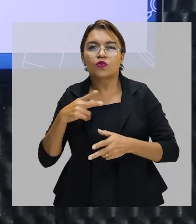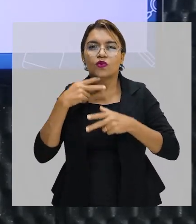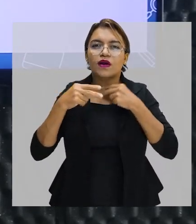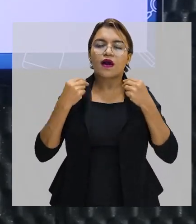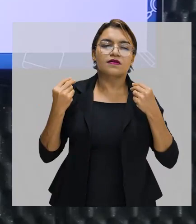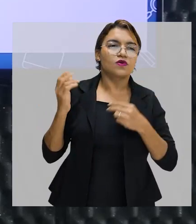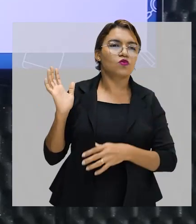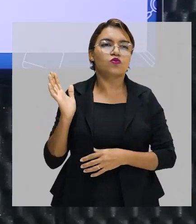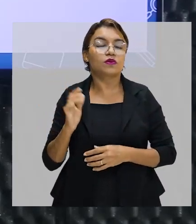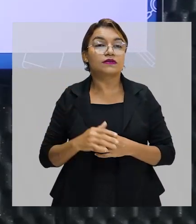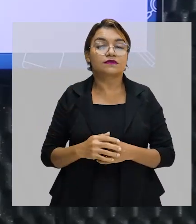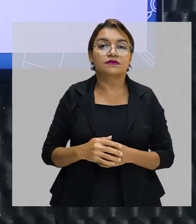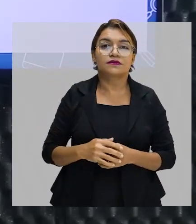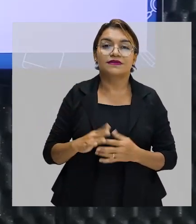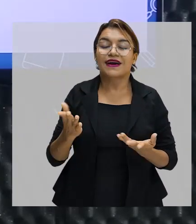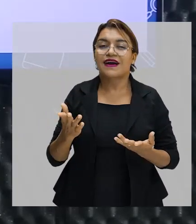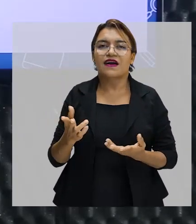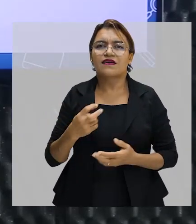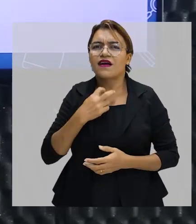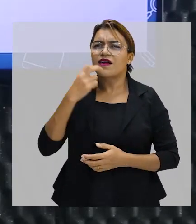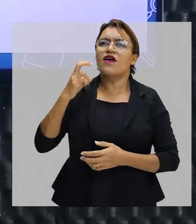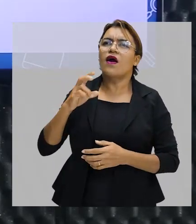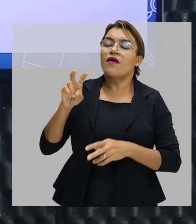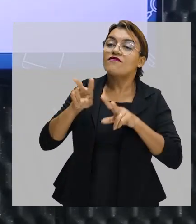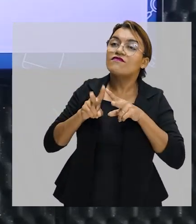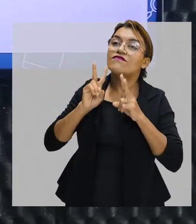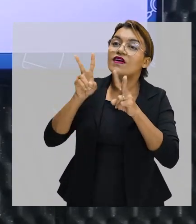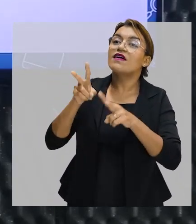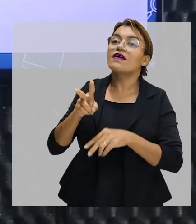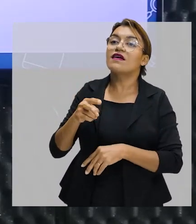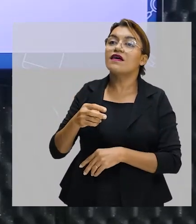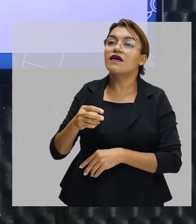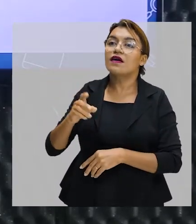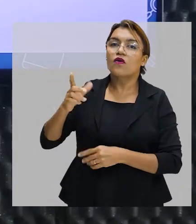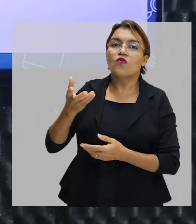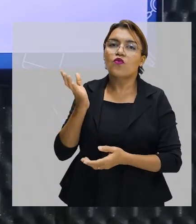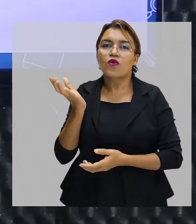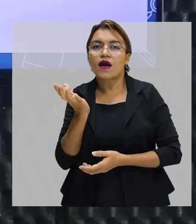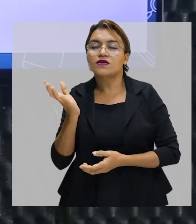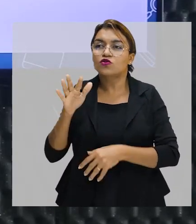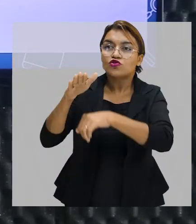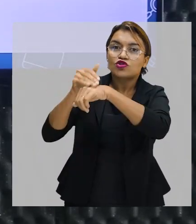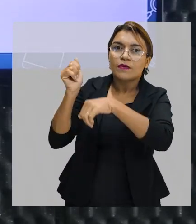a gente levanta o braço. Aqui, ó, eu estou precisando da tua ajuda. Então, é uma